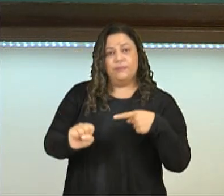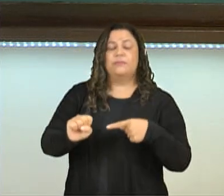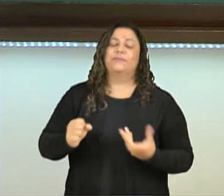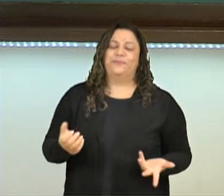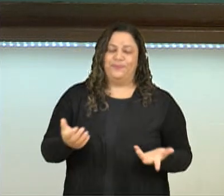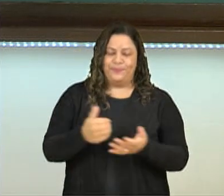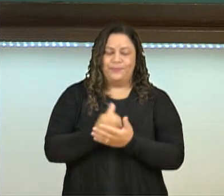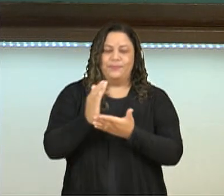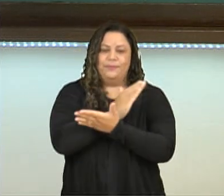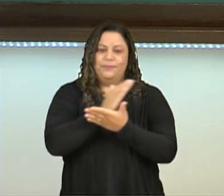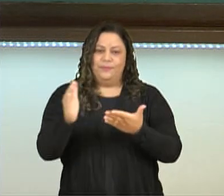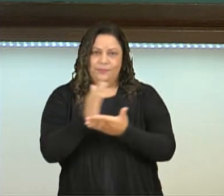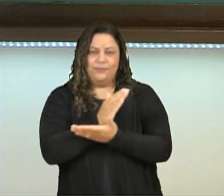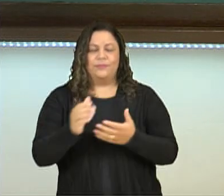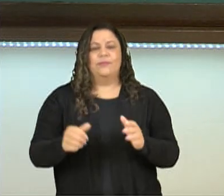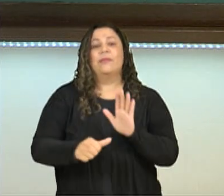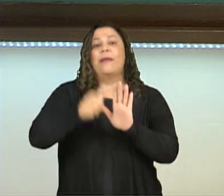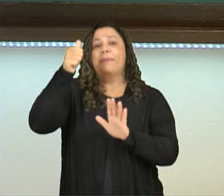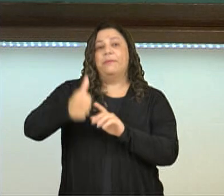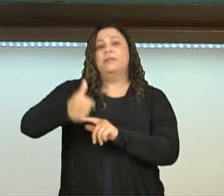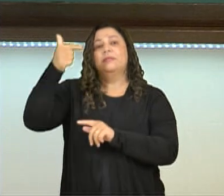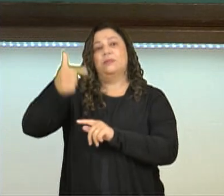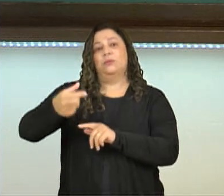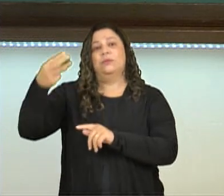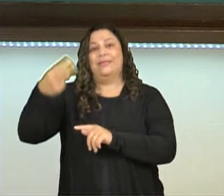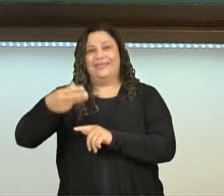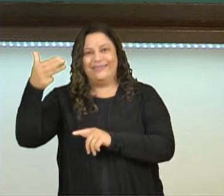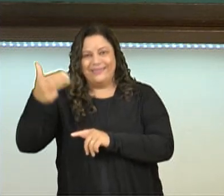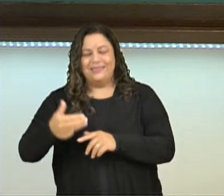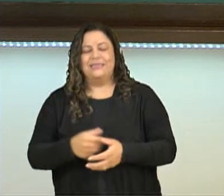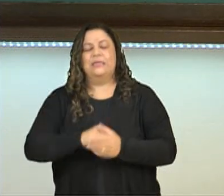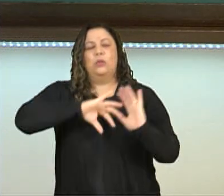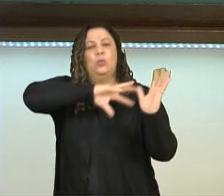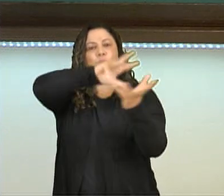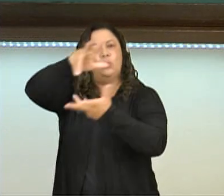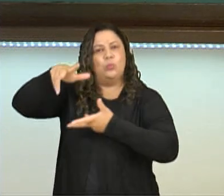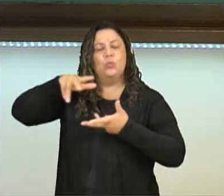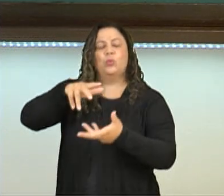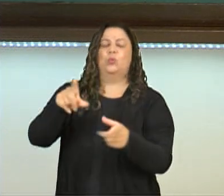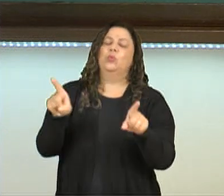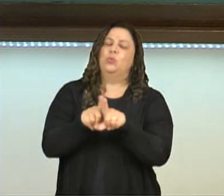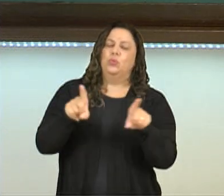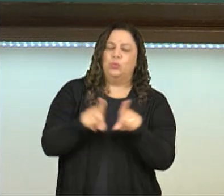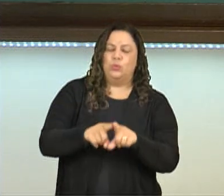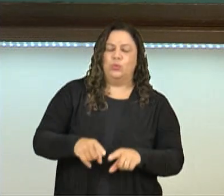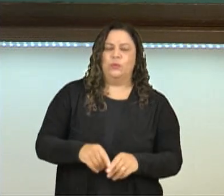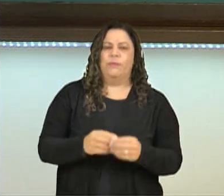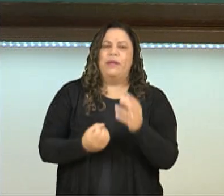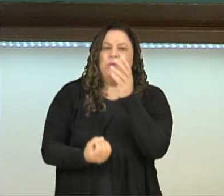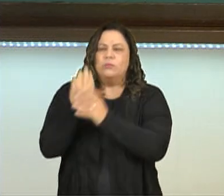que o mundo foi dividido em primeiro, segundo e terceiro mundo, tivemos um momento em que foi falado em emergentes,